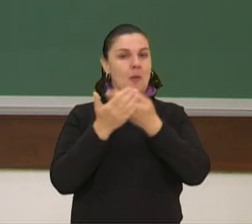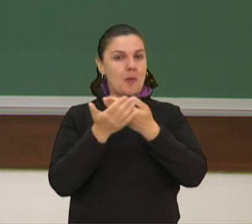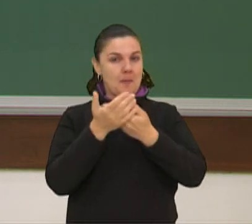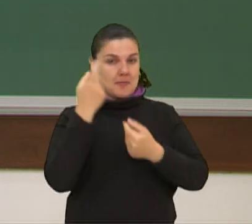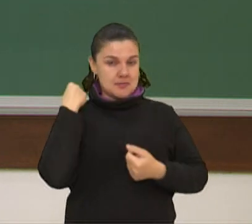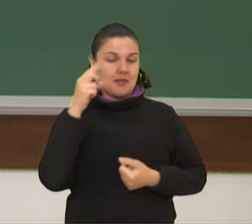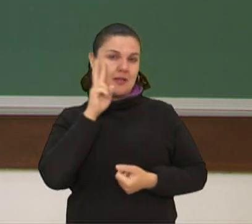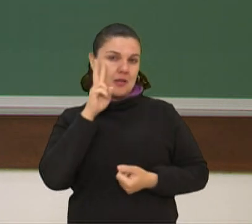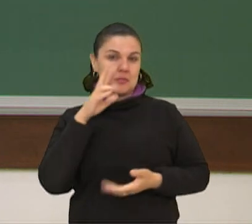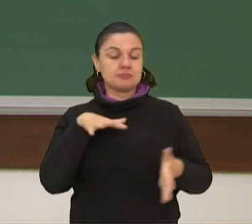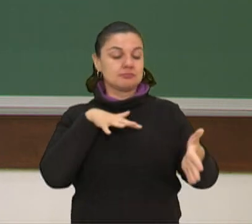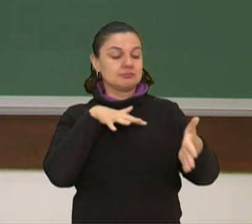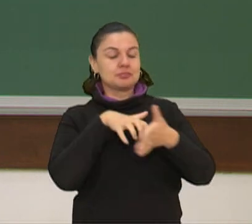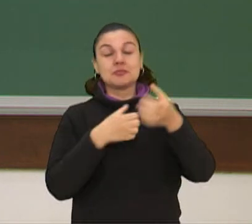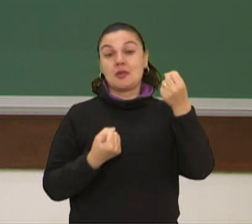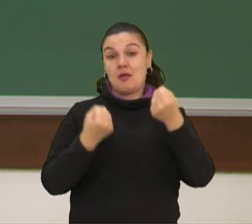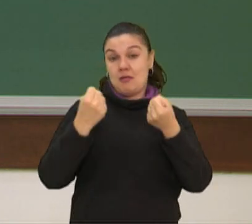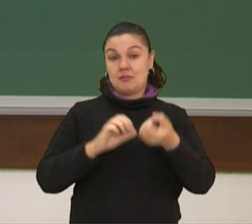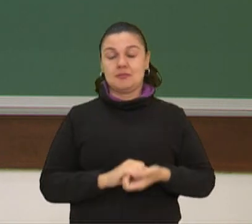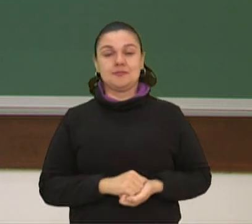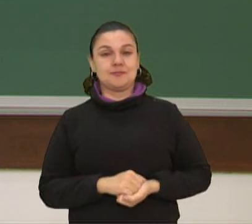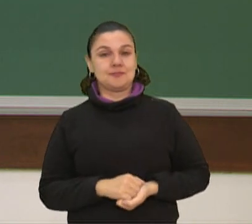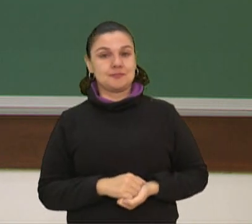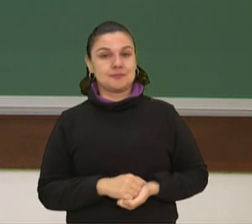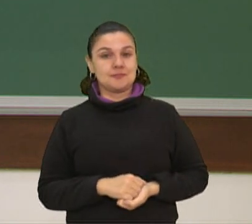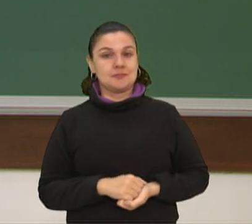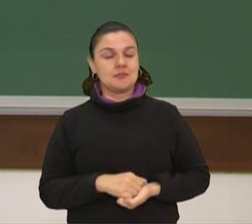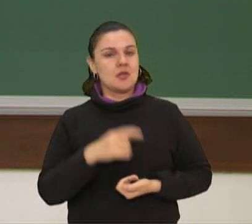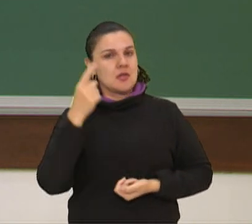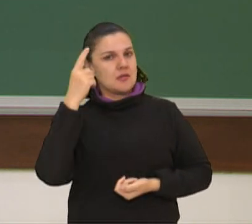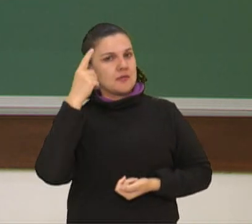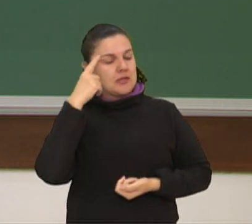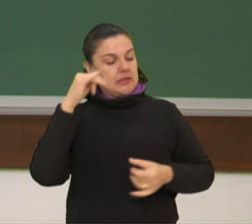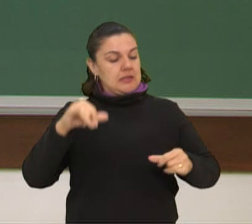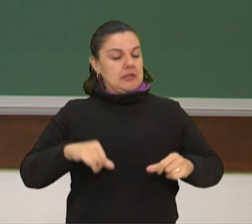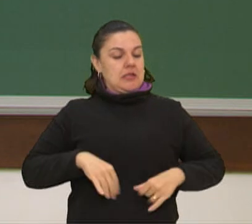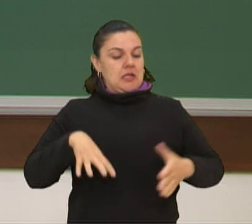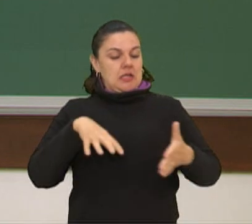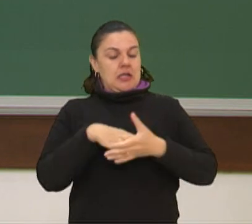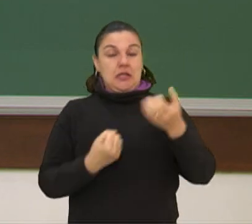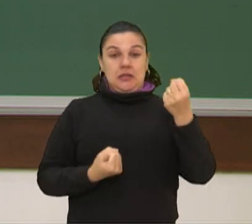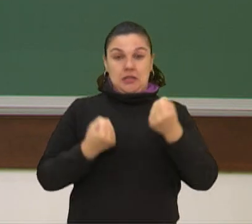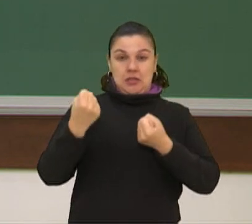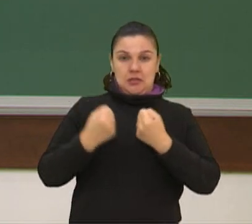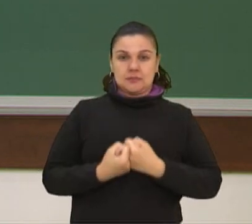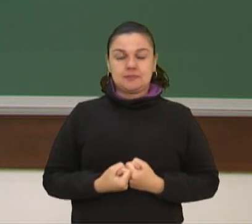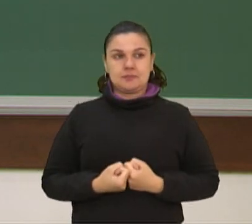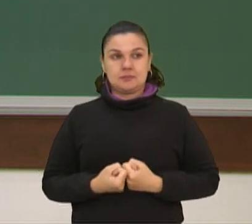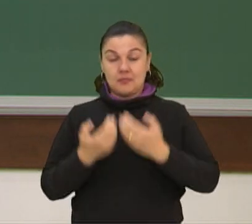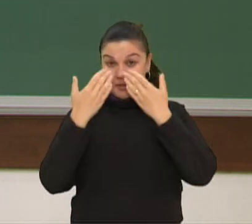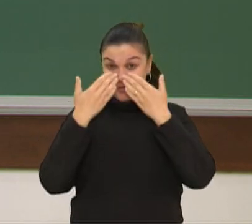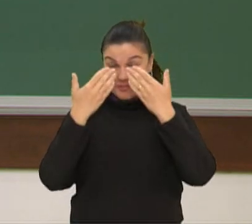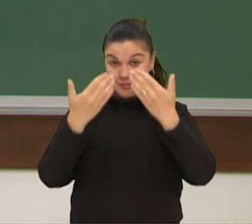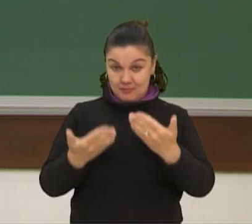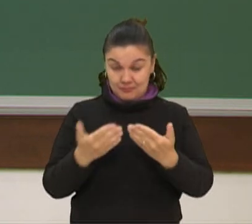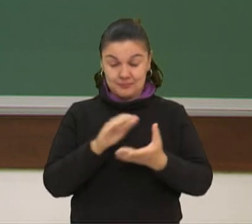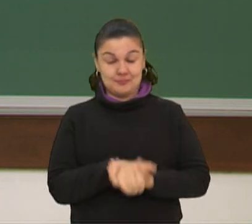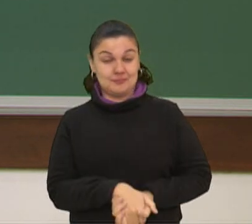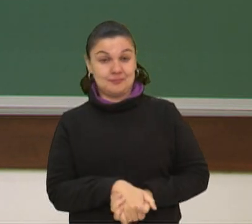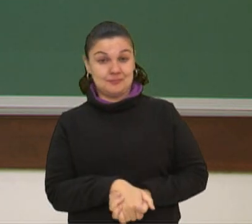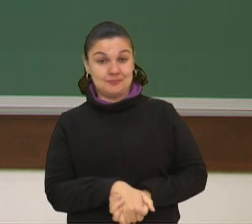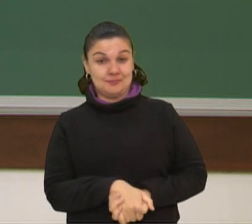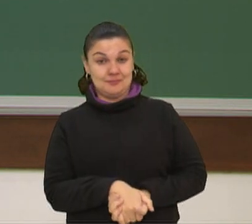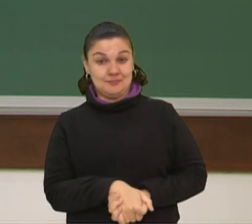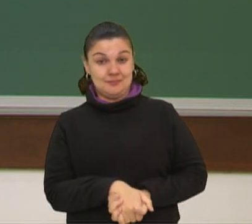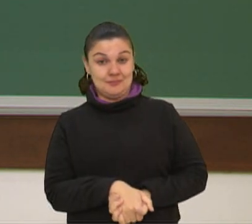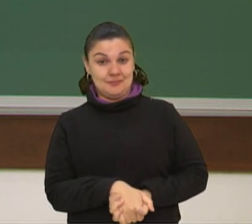Não, Marco Aurélio, grande imperador, já colocava isso. Mas que frase é essa? Depende dos seus pensamentos.